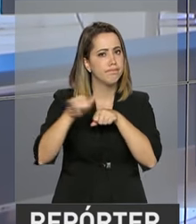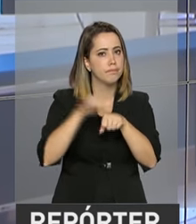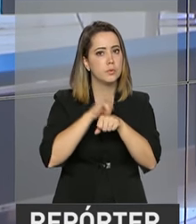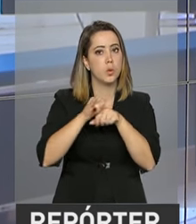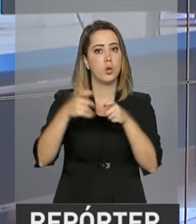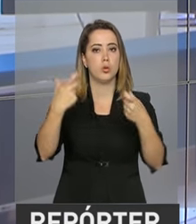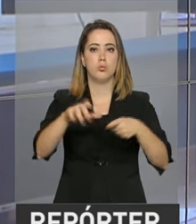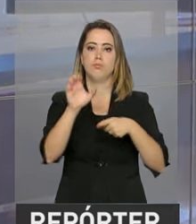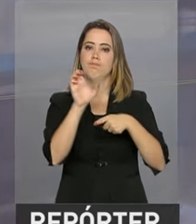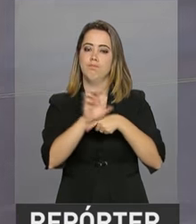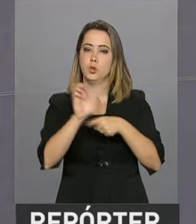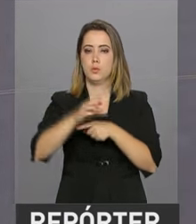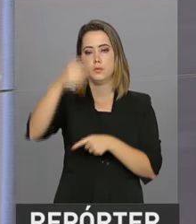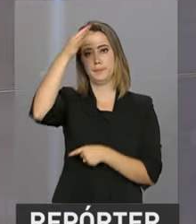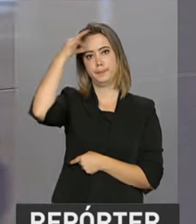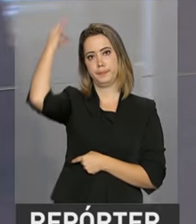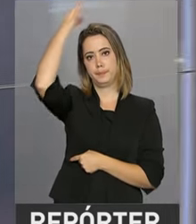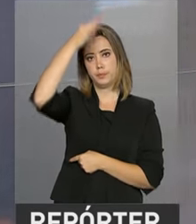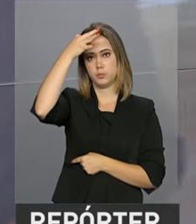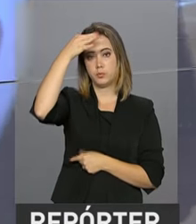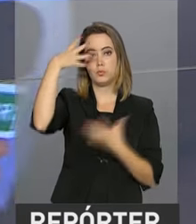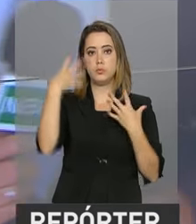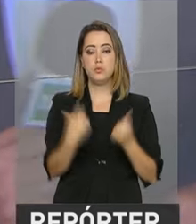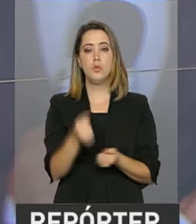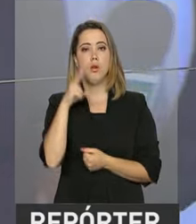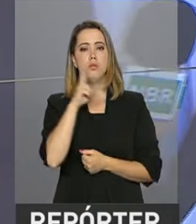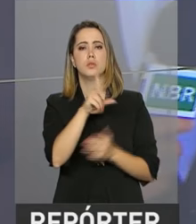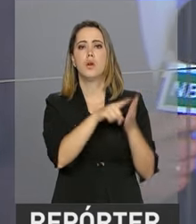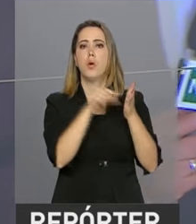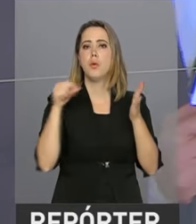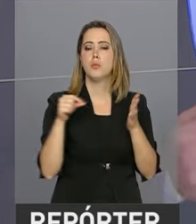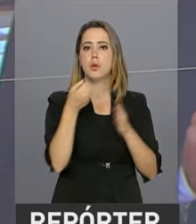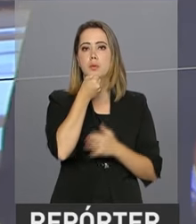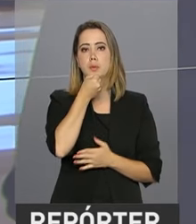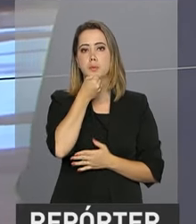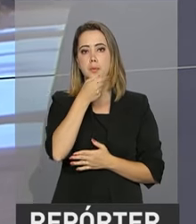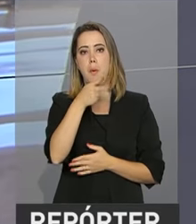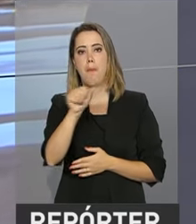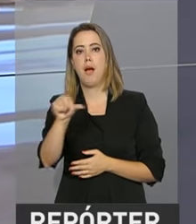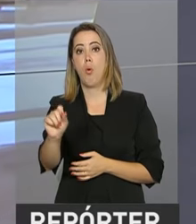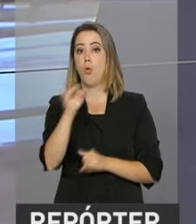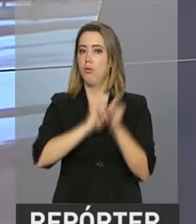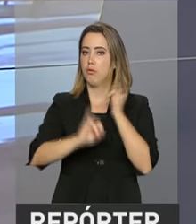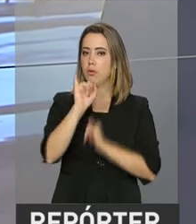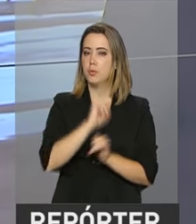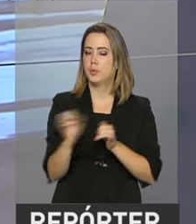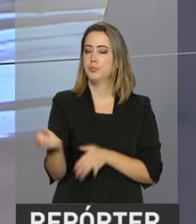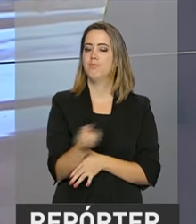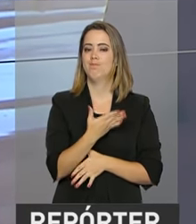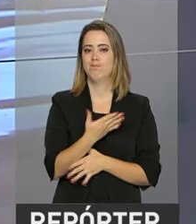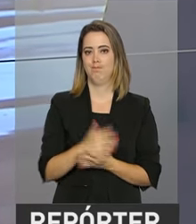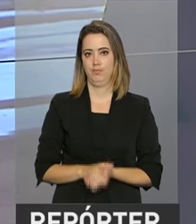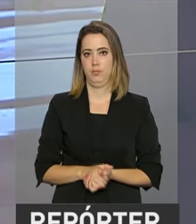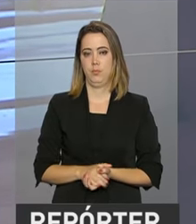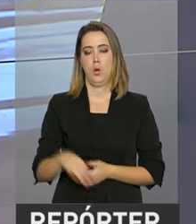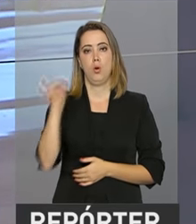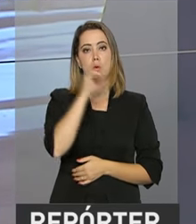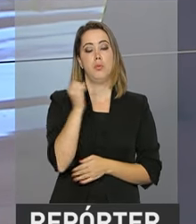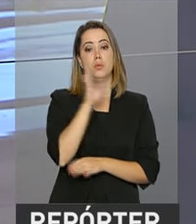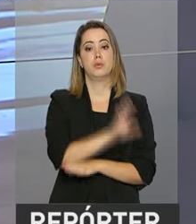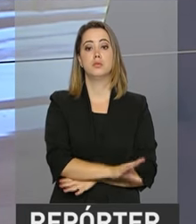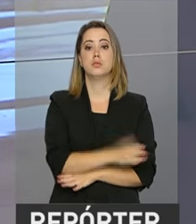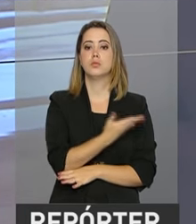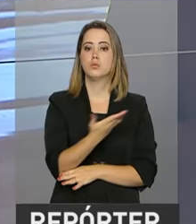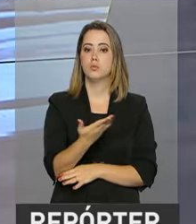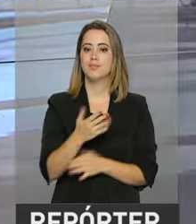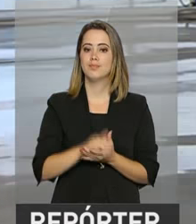Espírito Santo. Do Palácio do Planalto, ao vivo, o repórter Paulo La Sálvia tem mais informações para a gente. Olá, Paulo, boa tarde. Olá,